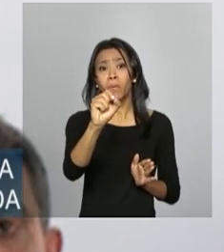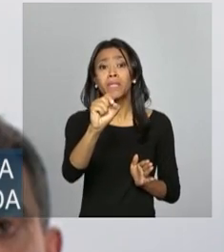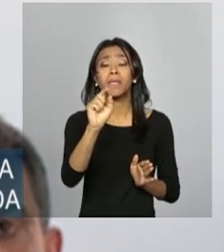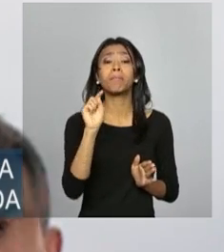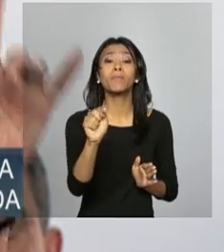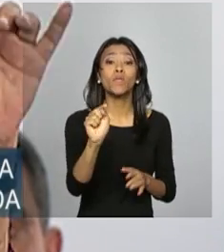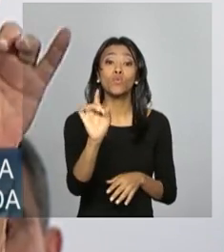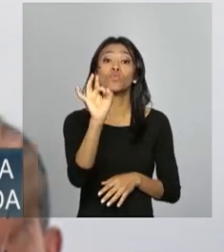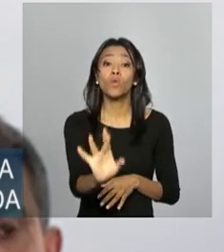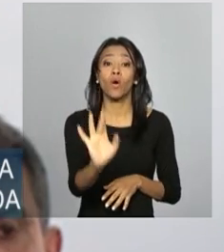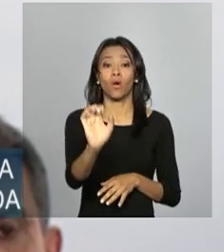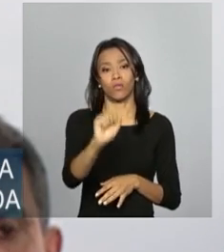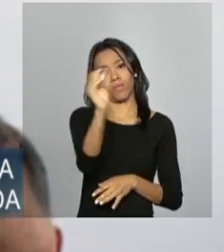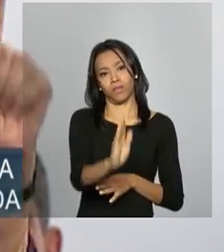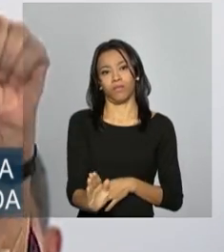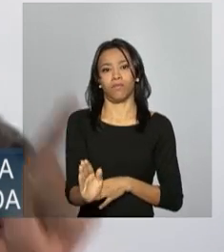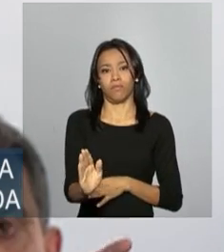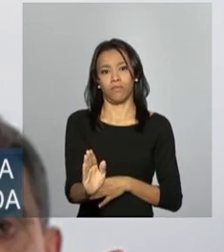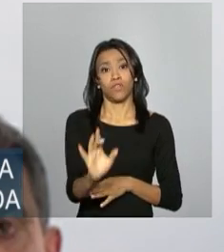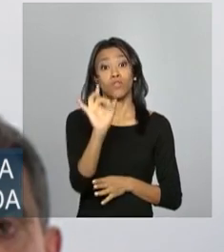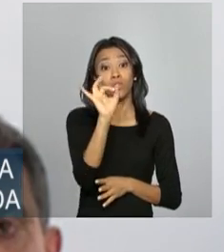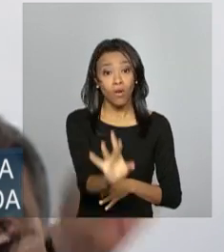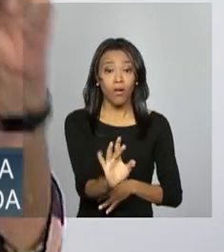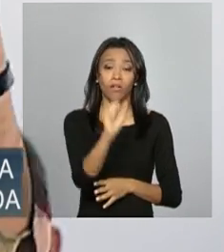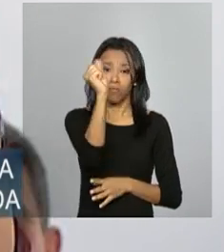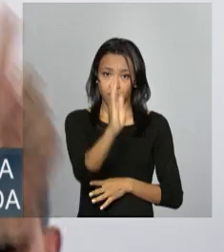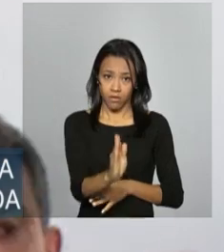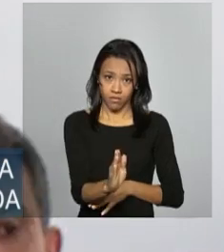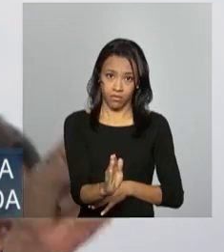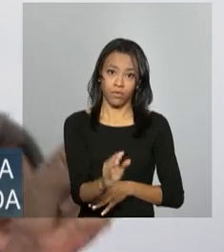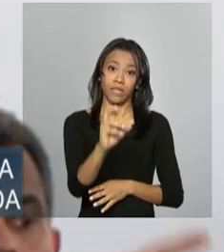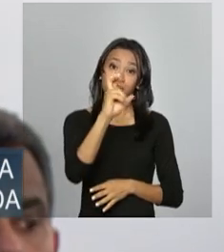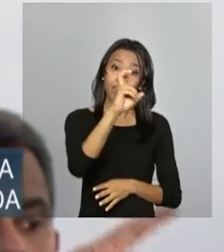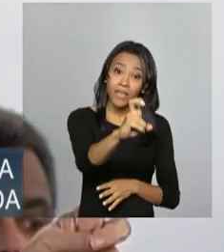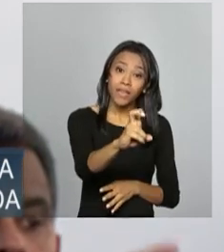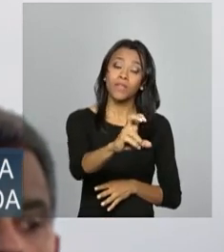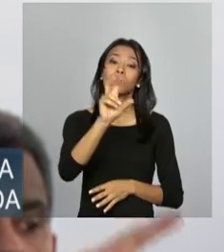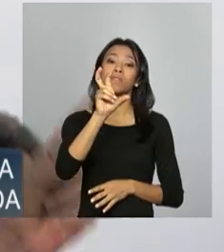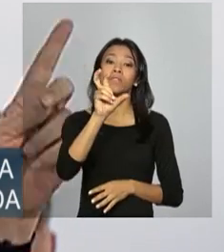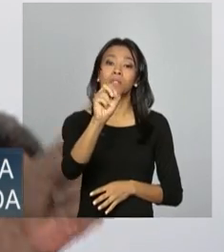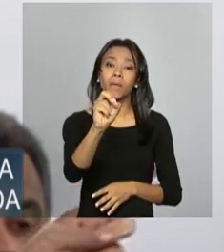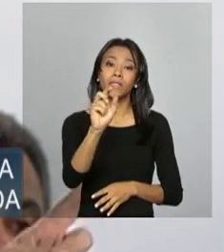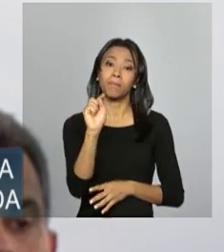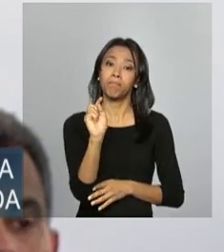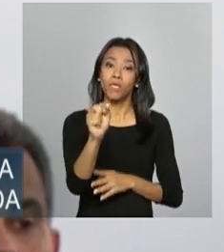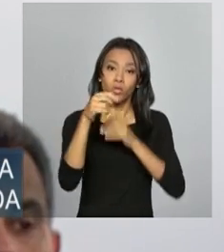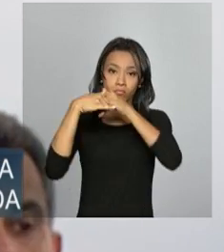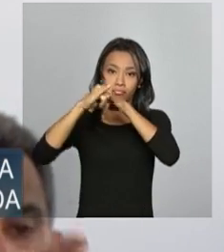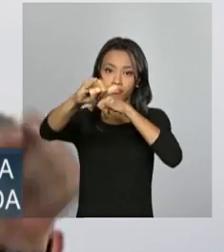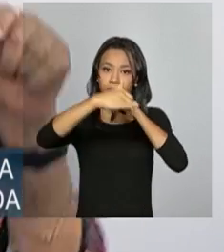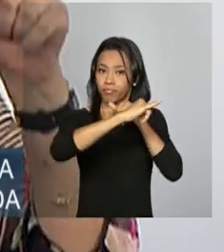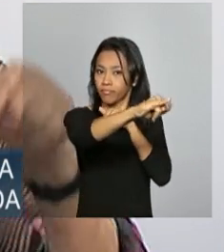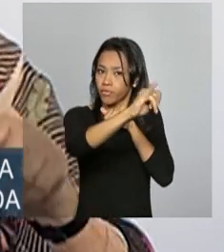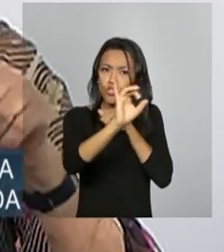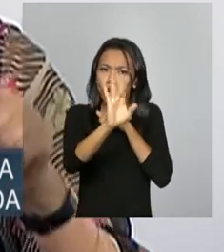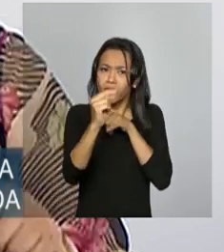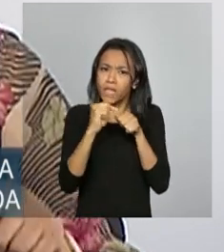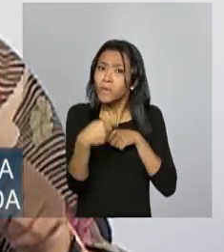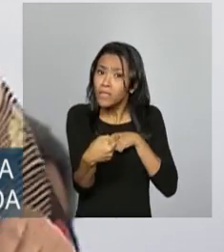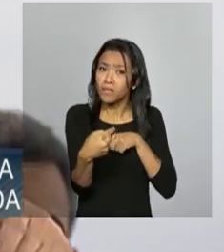Brasil todo foram só 550 mil ligações de luz.